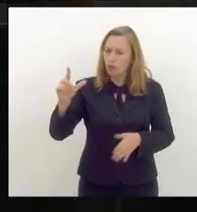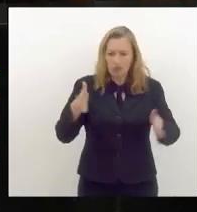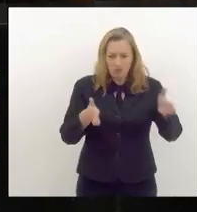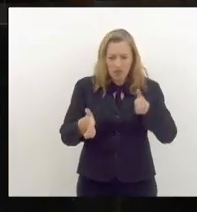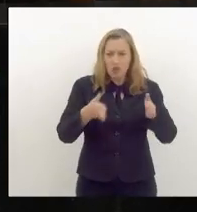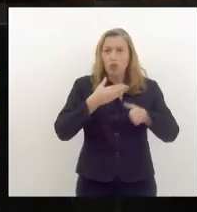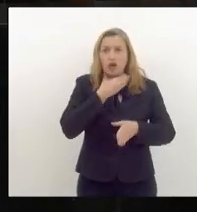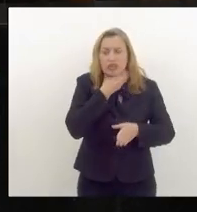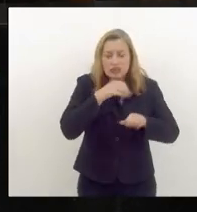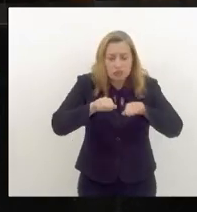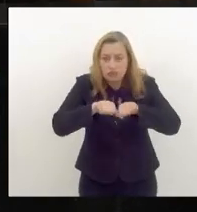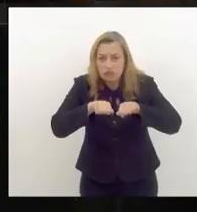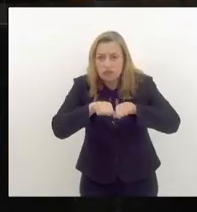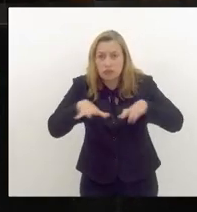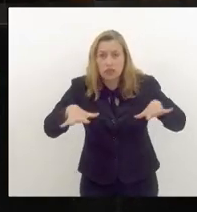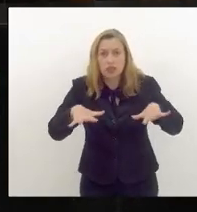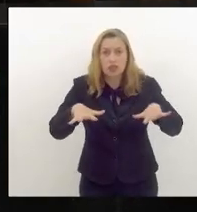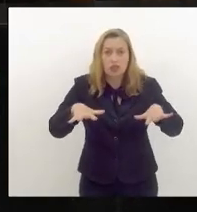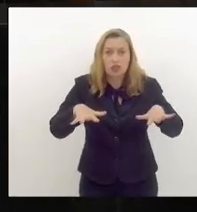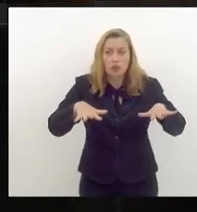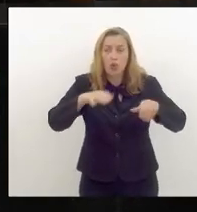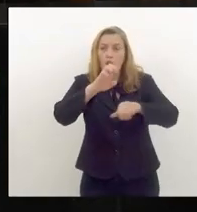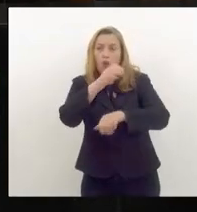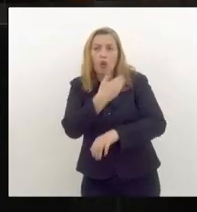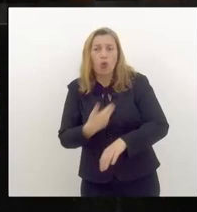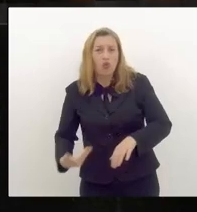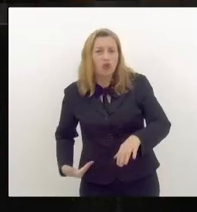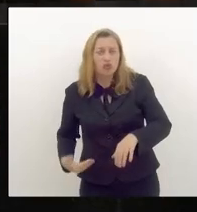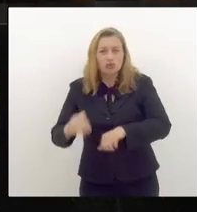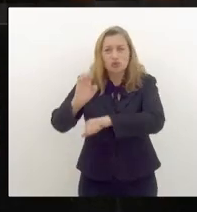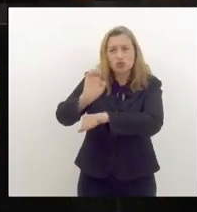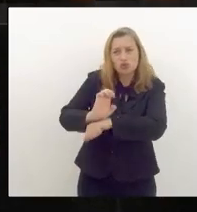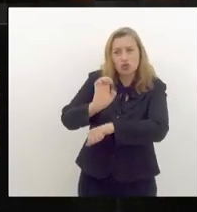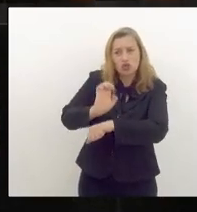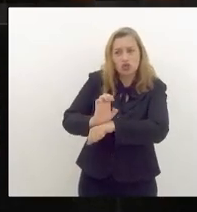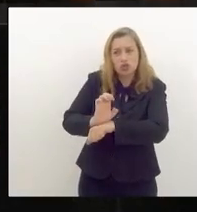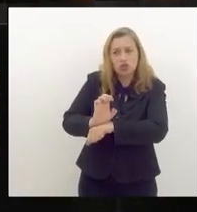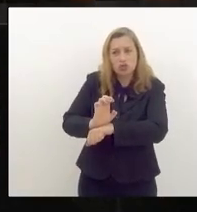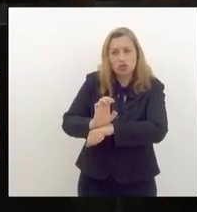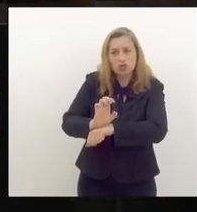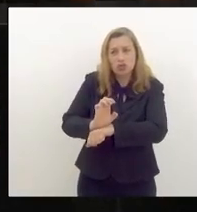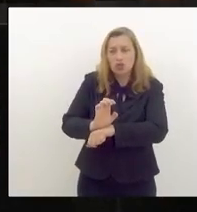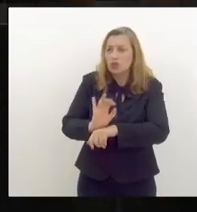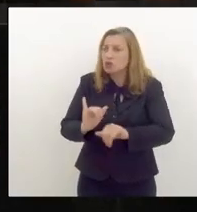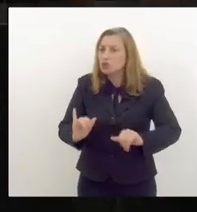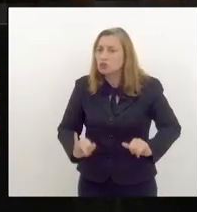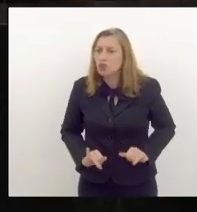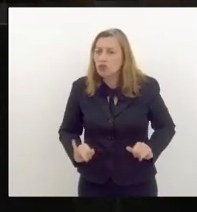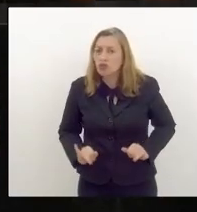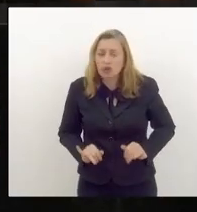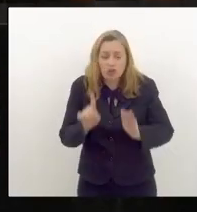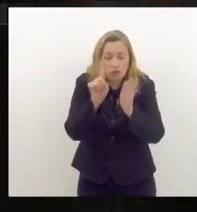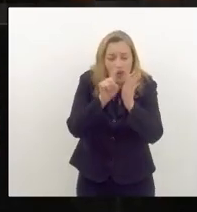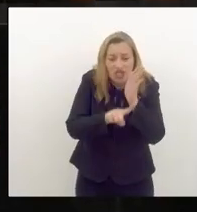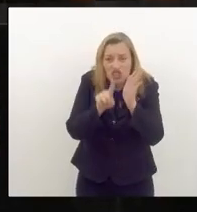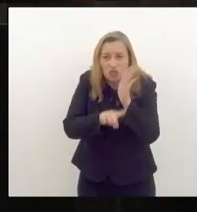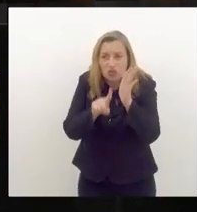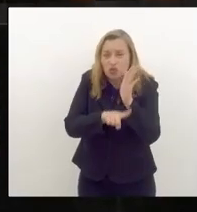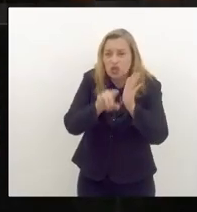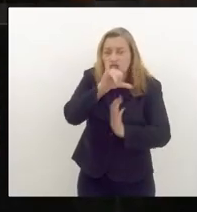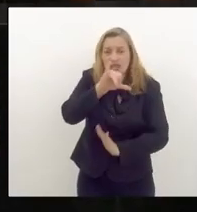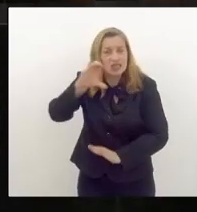pandêmica o governo do estado fazendo um sacrifício enorme para reduzir o